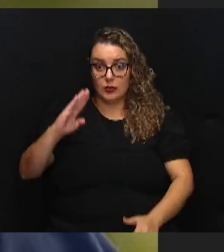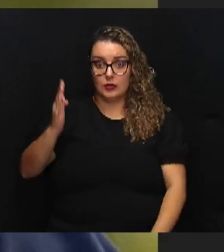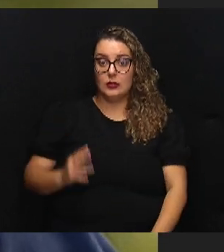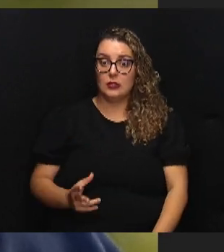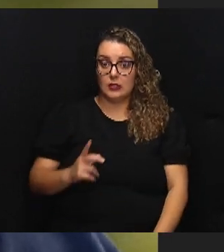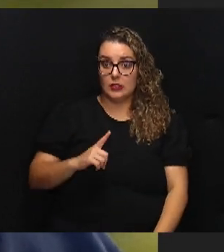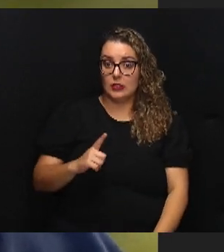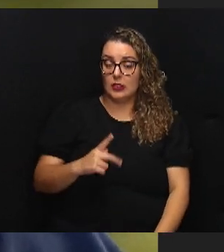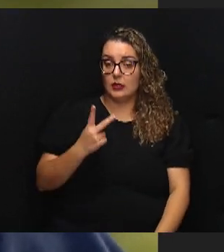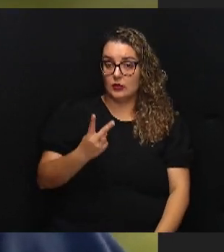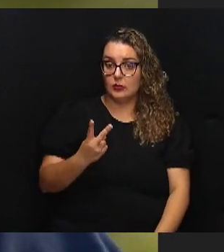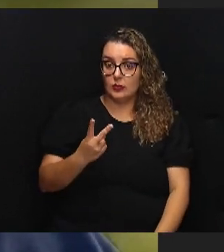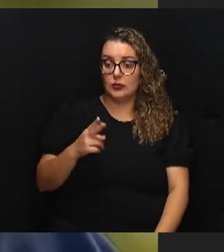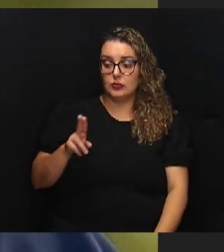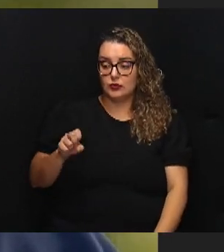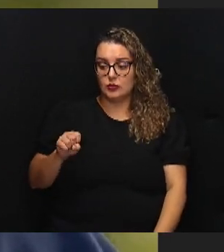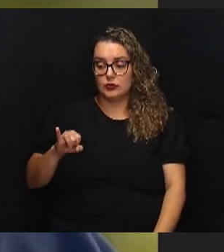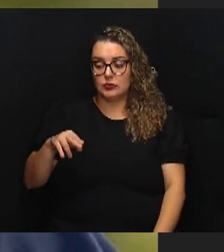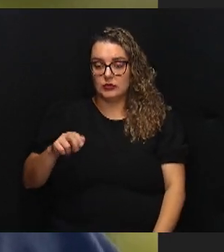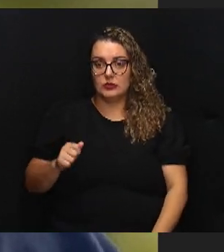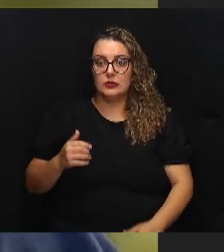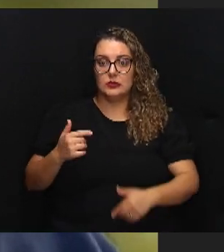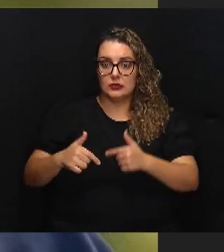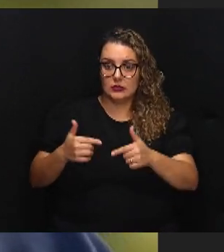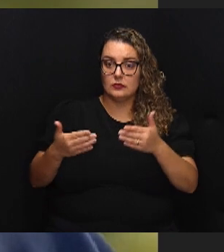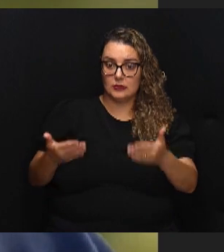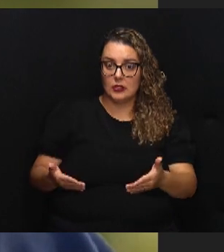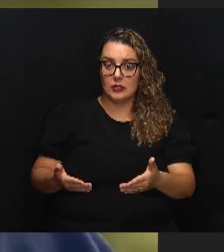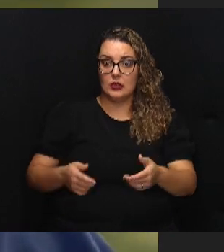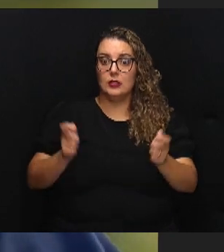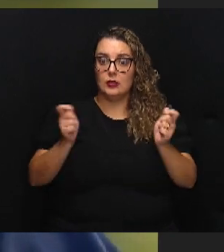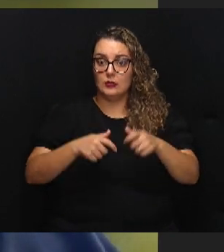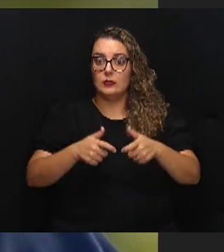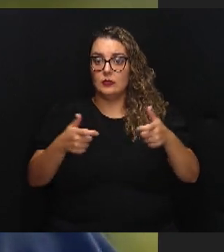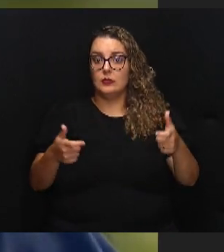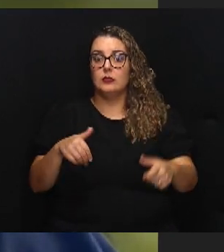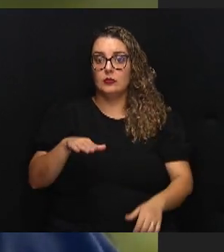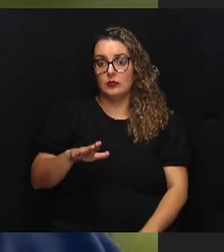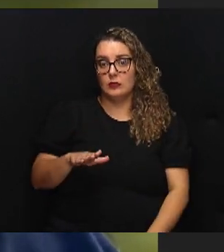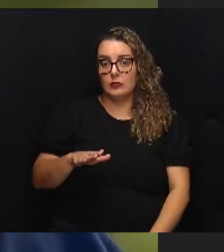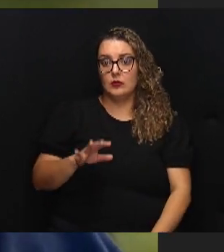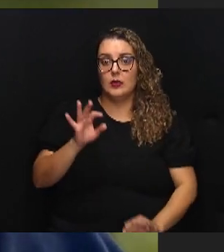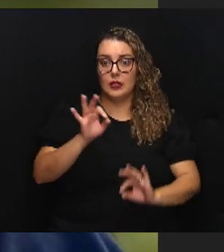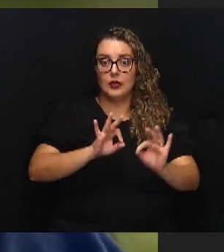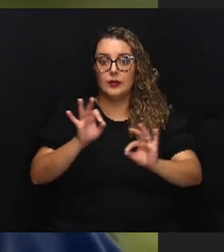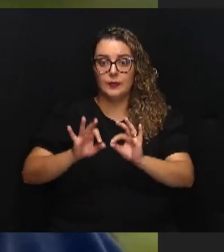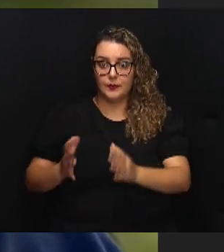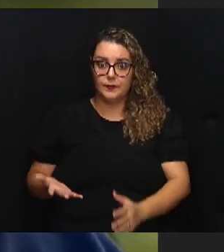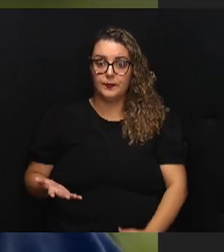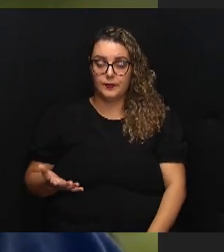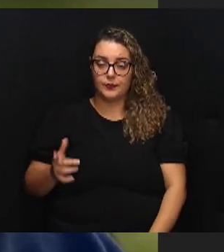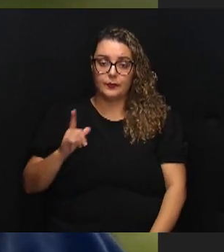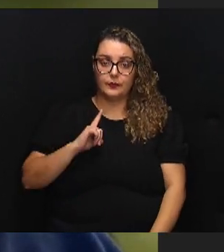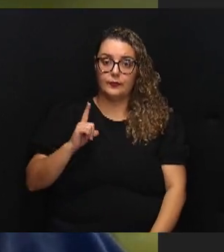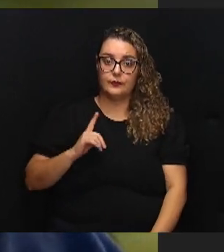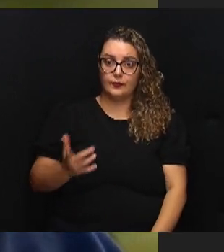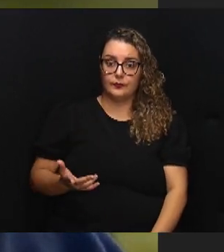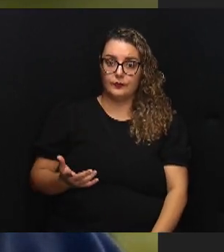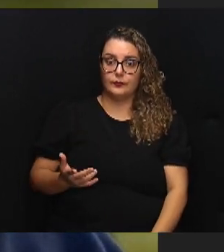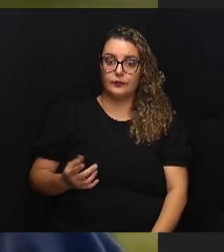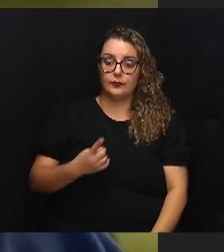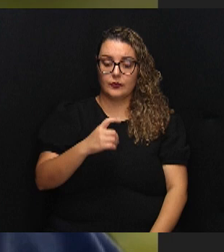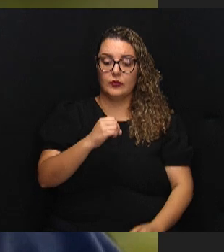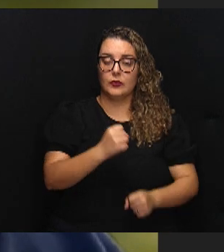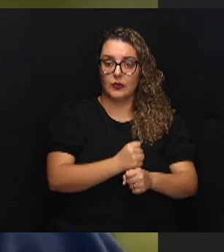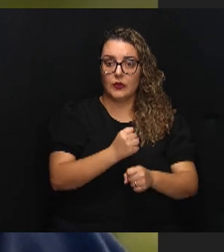usinas operando dessa forma. E o potencial que se aumente muito mais está planejado, tem um planejamento que nos próximos 10